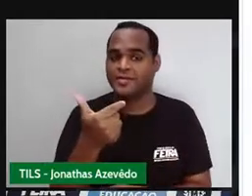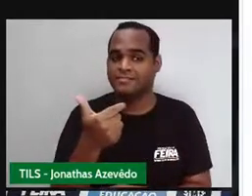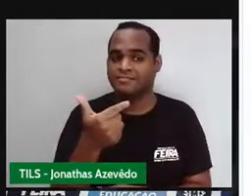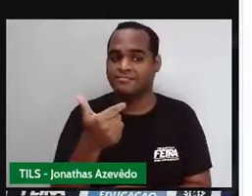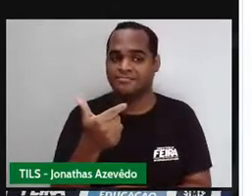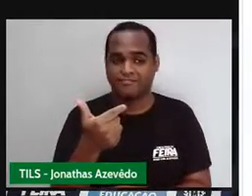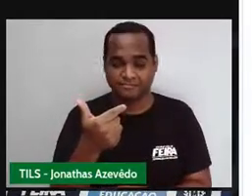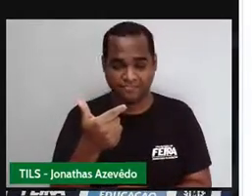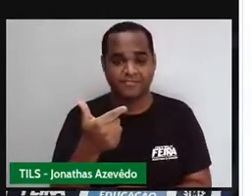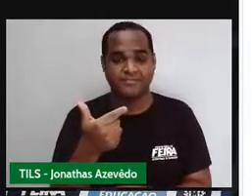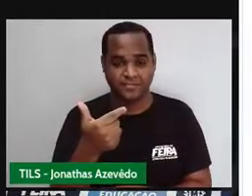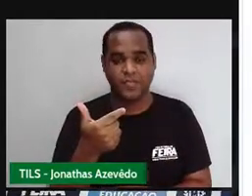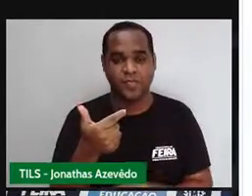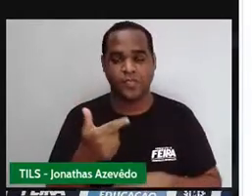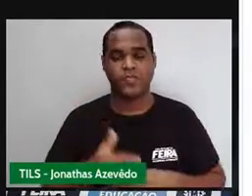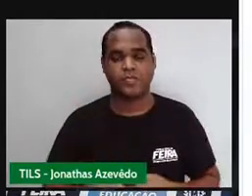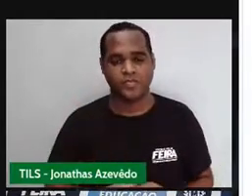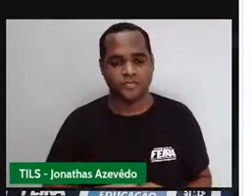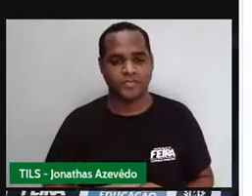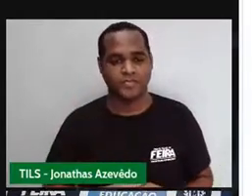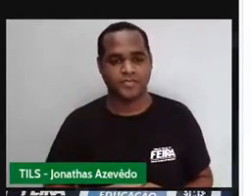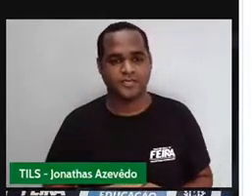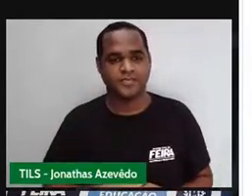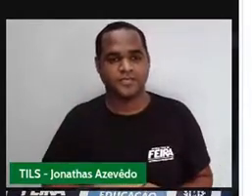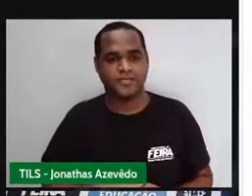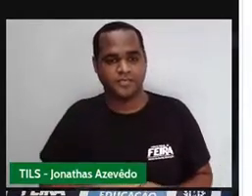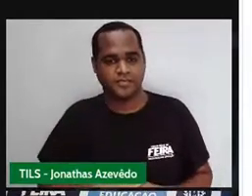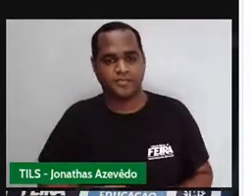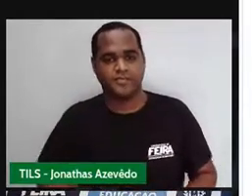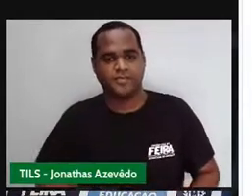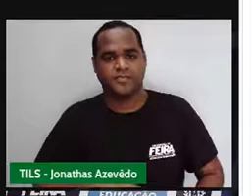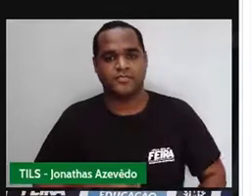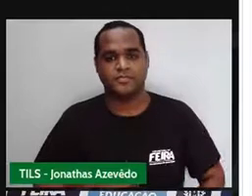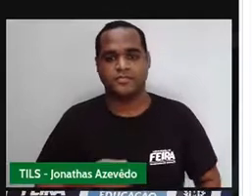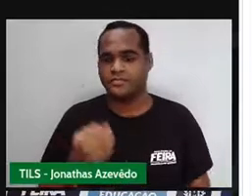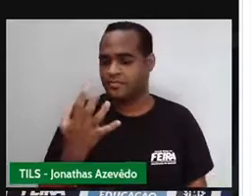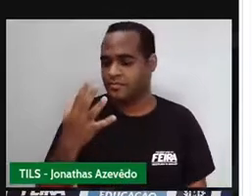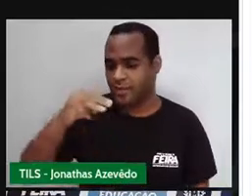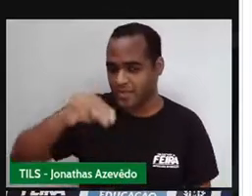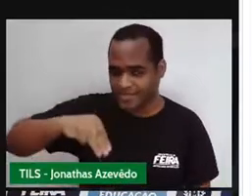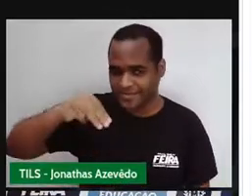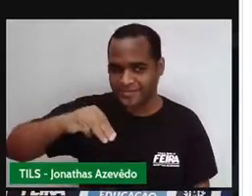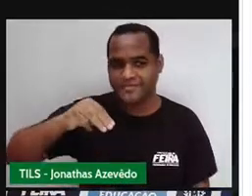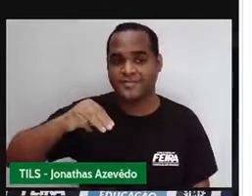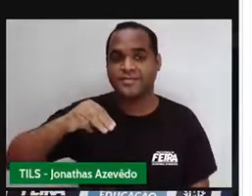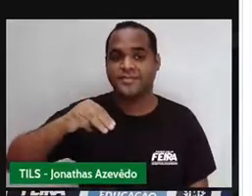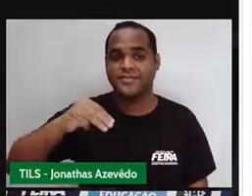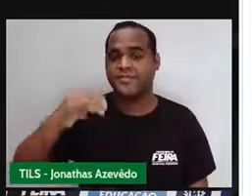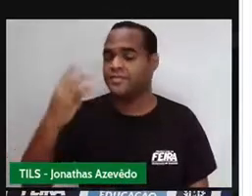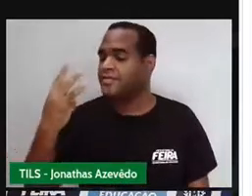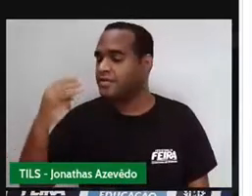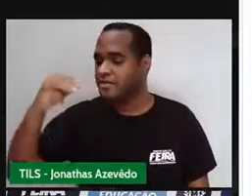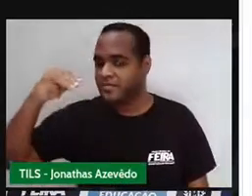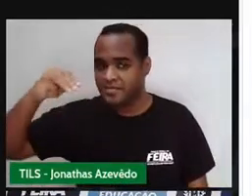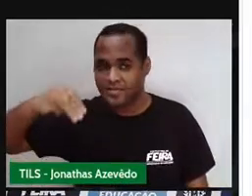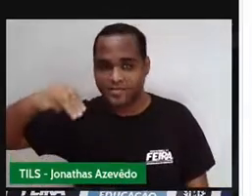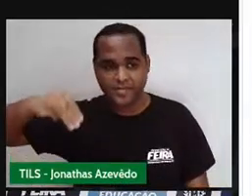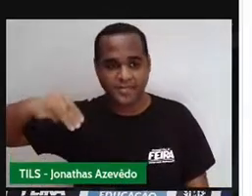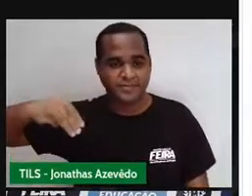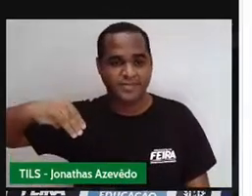mais lembre-se que esse quatro aqui é quatro metros e esse três aqui